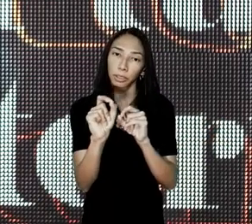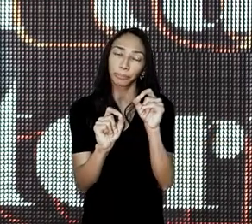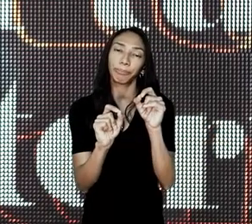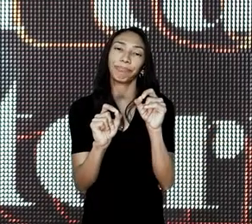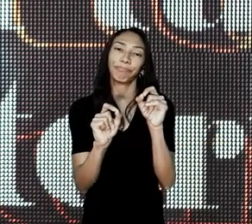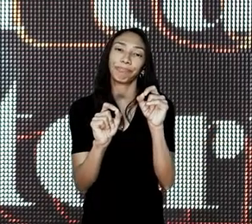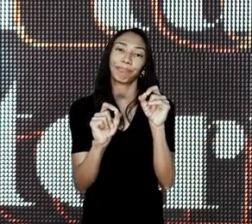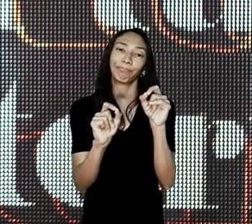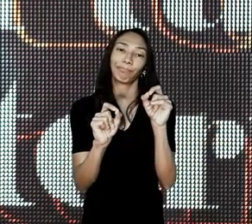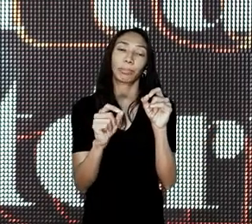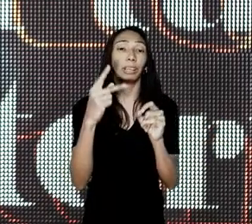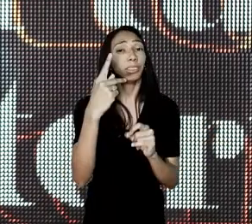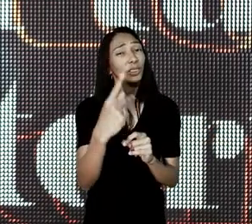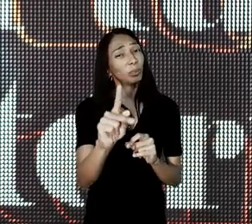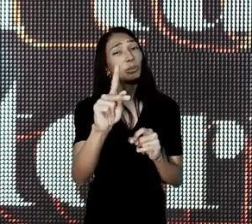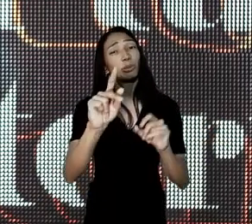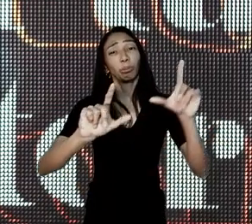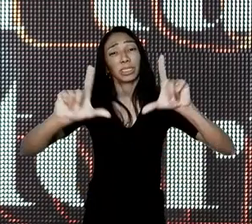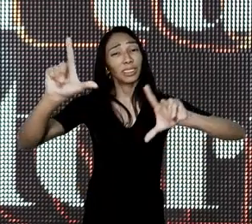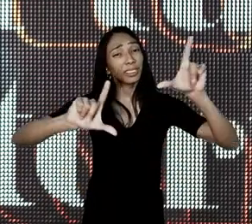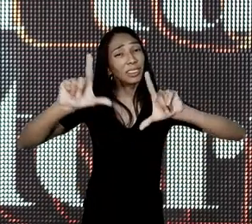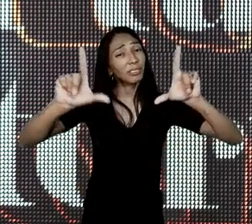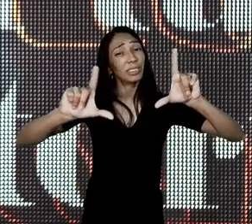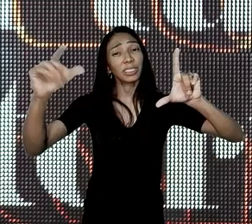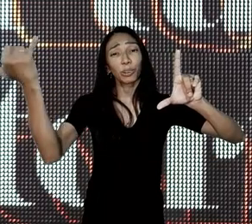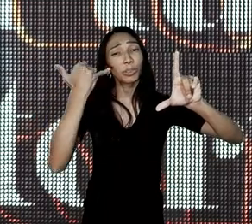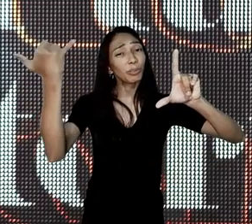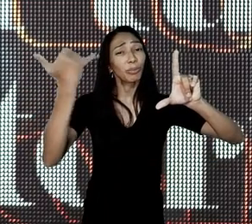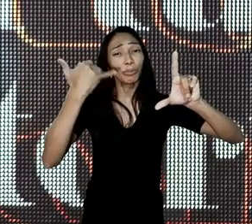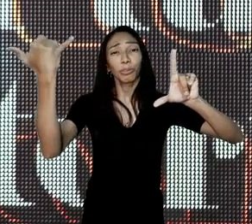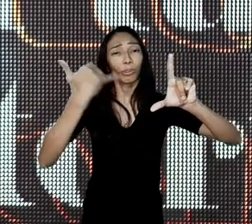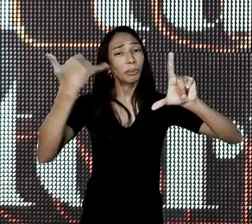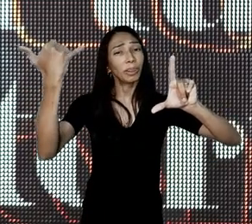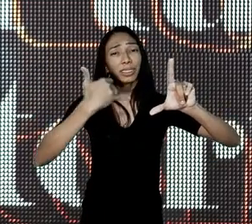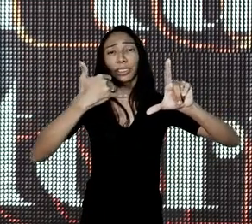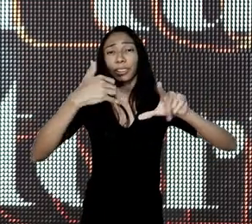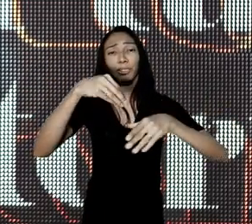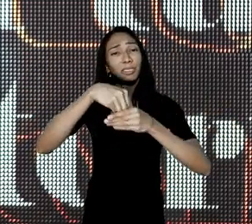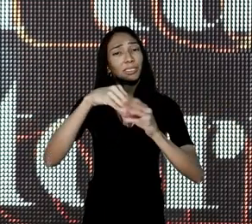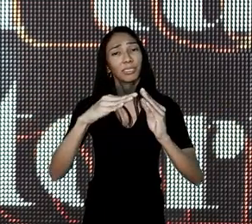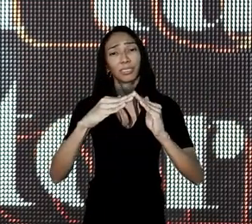está sendo todo dia derramado por essa tela que você voluntariamente abre na sua casa?